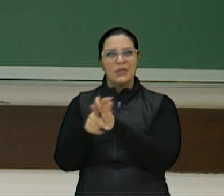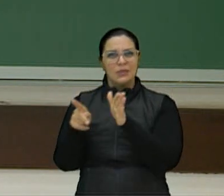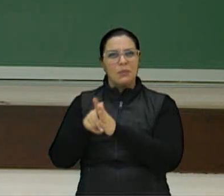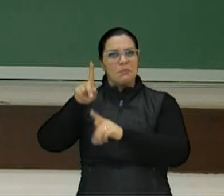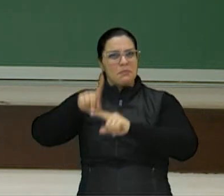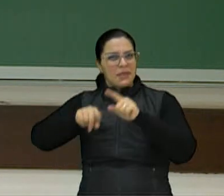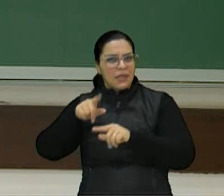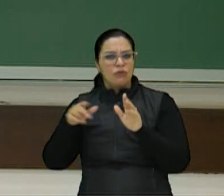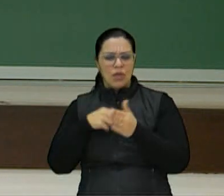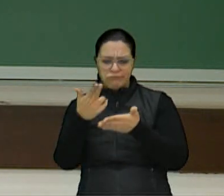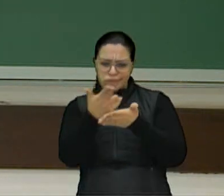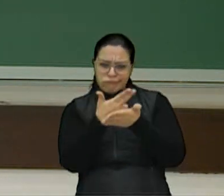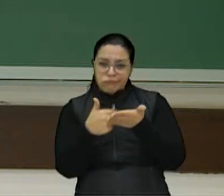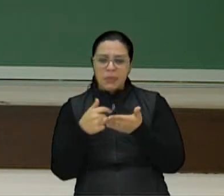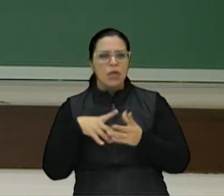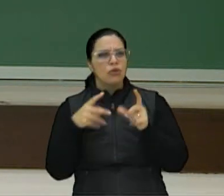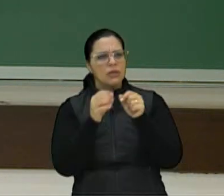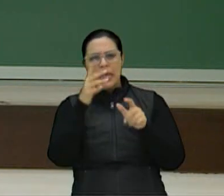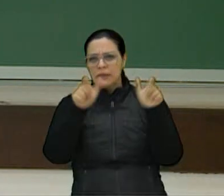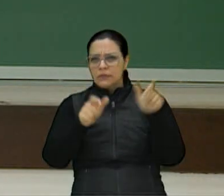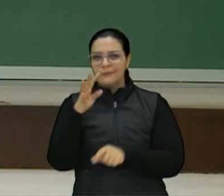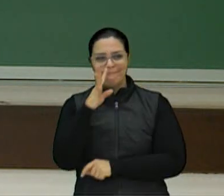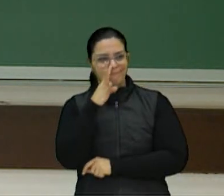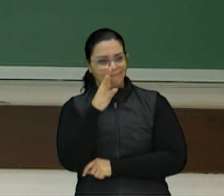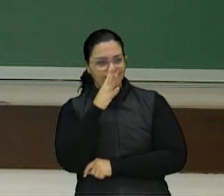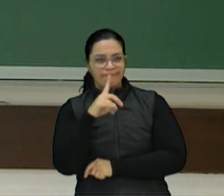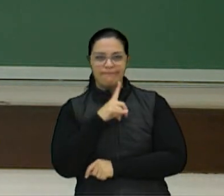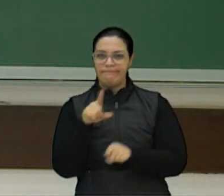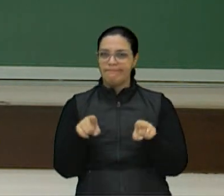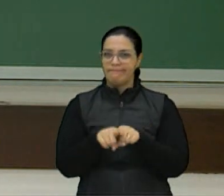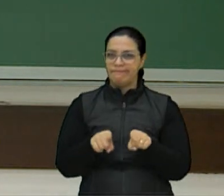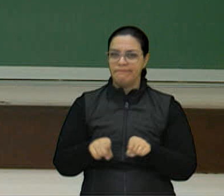que o público pudesse apreciá-las.